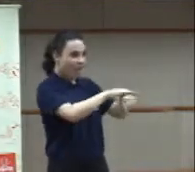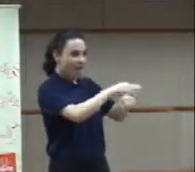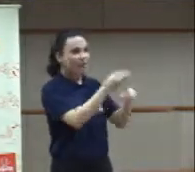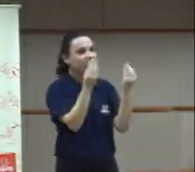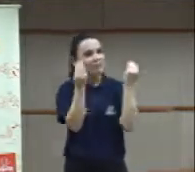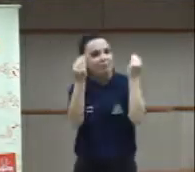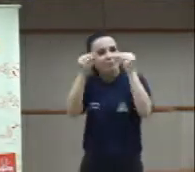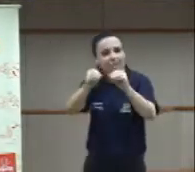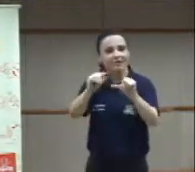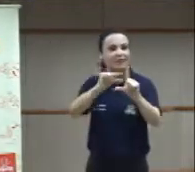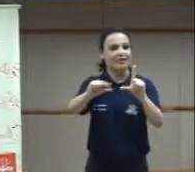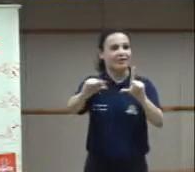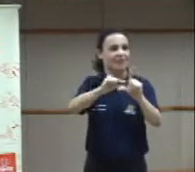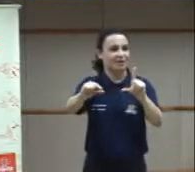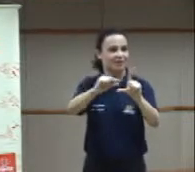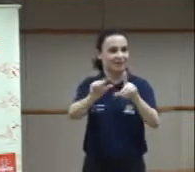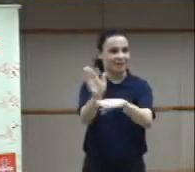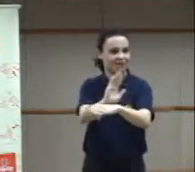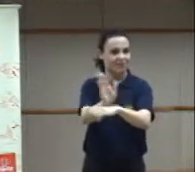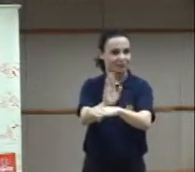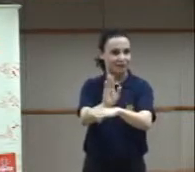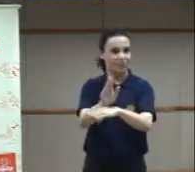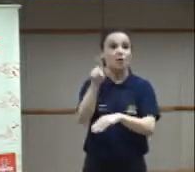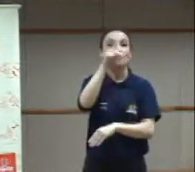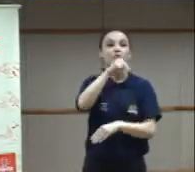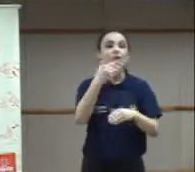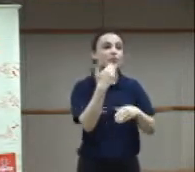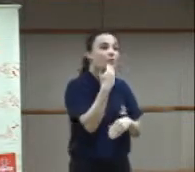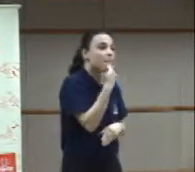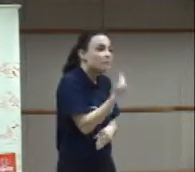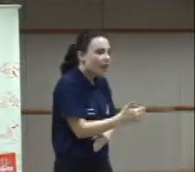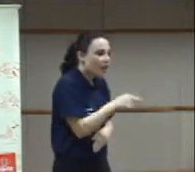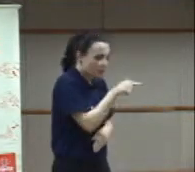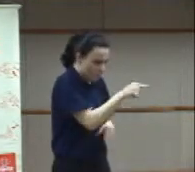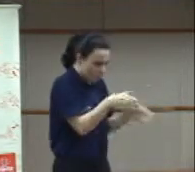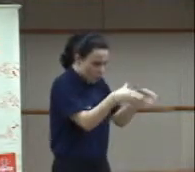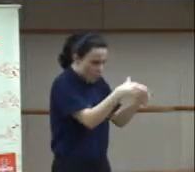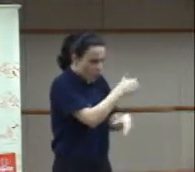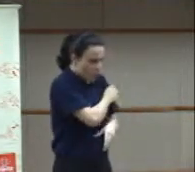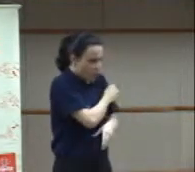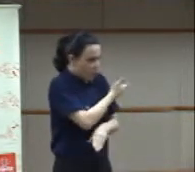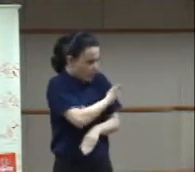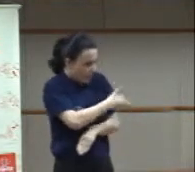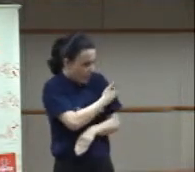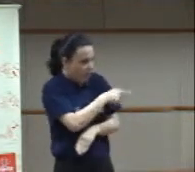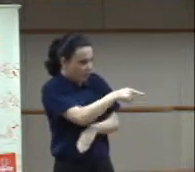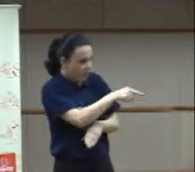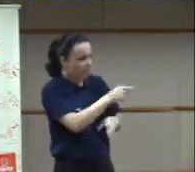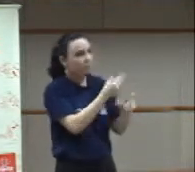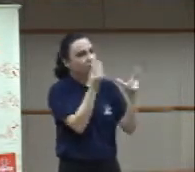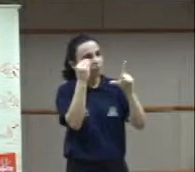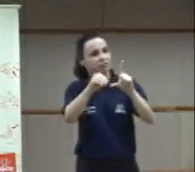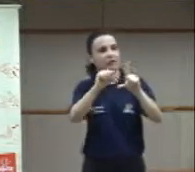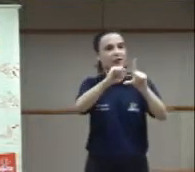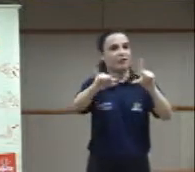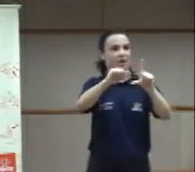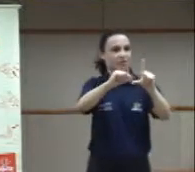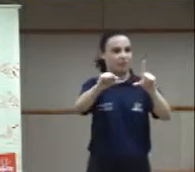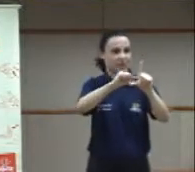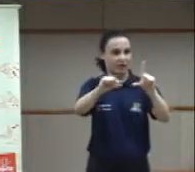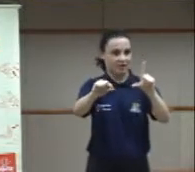querem muito passar quando o vídeo não tem. Ele tem que ter acessibilidade para os cegos com áudio em português